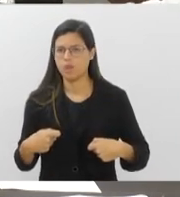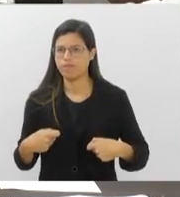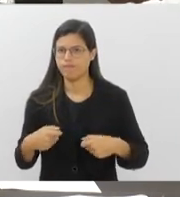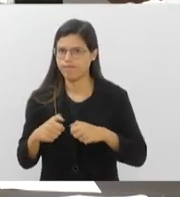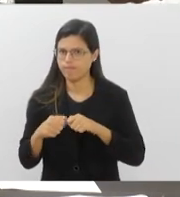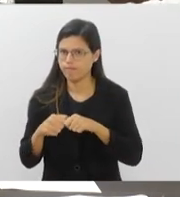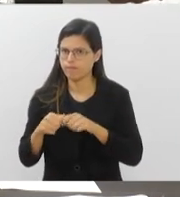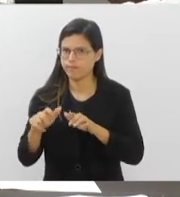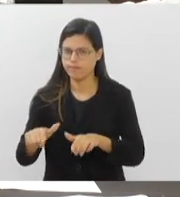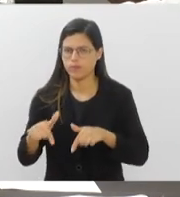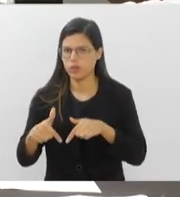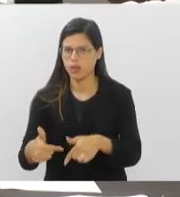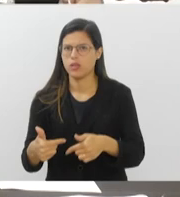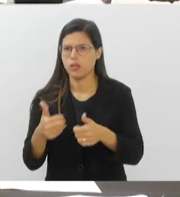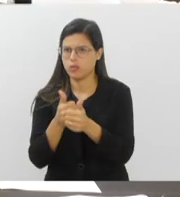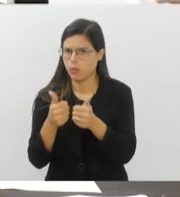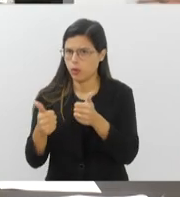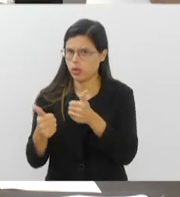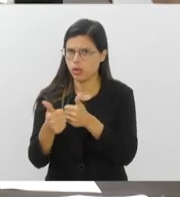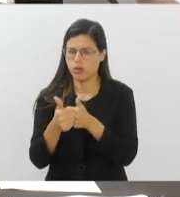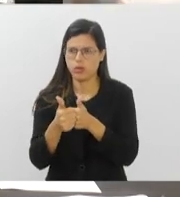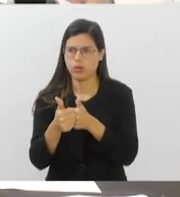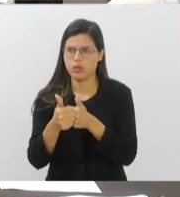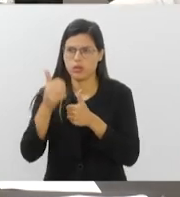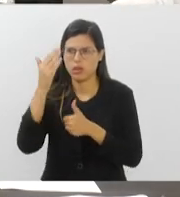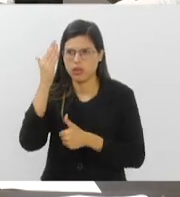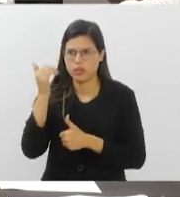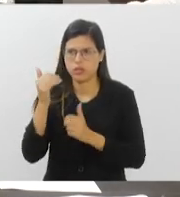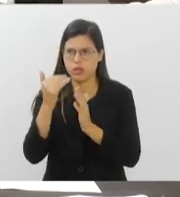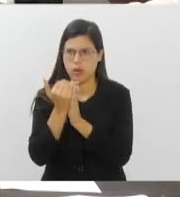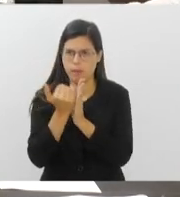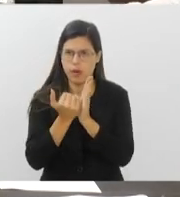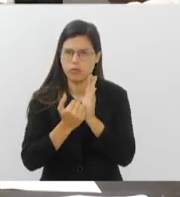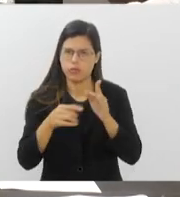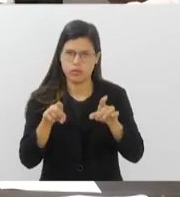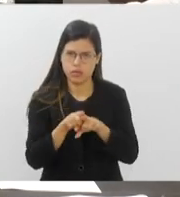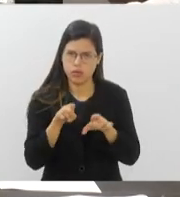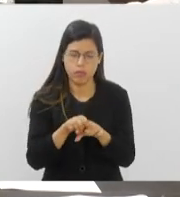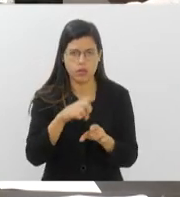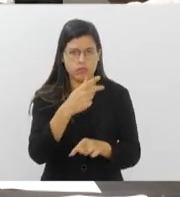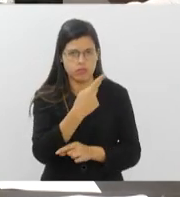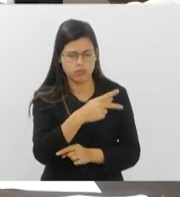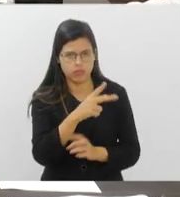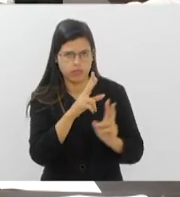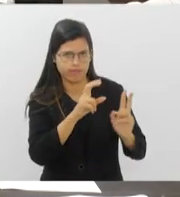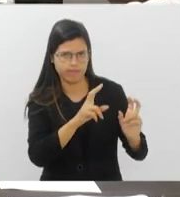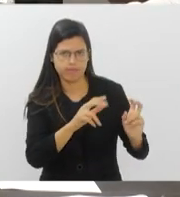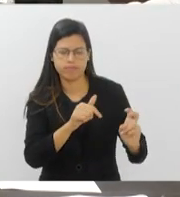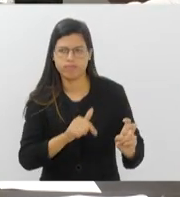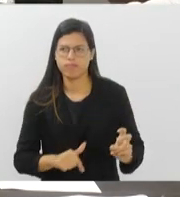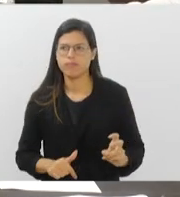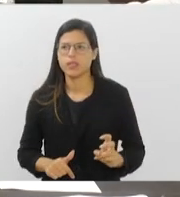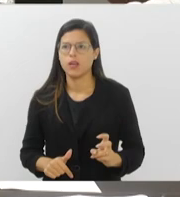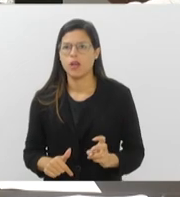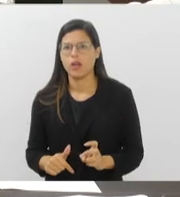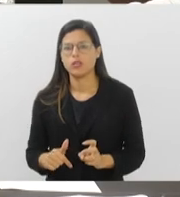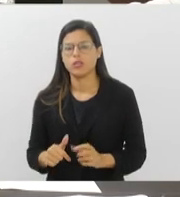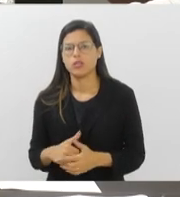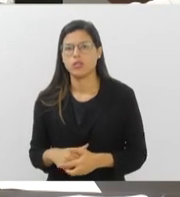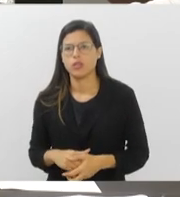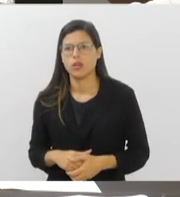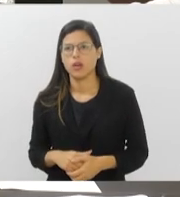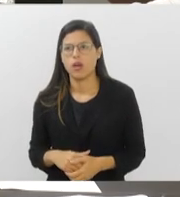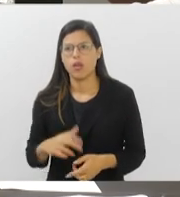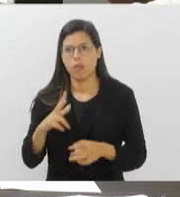estabelecer e ser protagonista. Sei que é uma pauta do mandato de Vossa Excelência também, e considero inclusive uma conquista